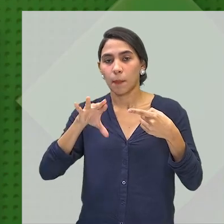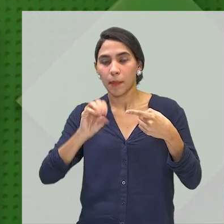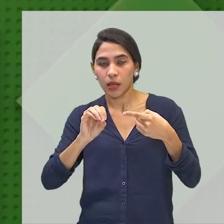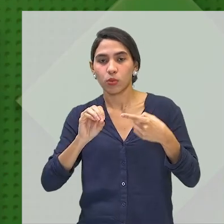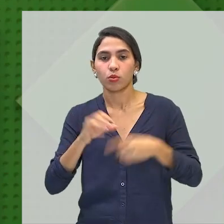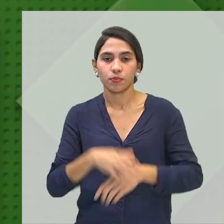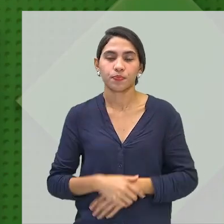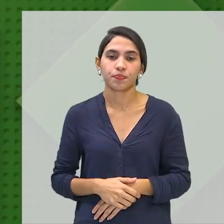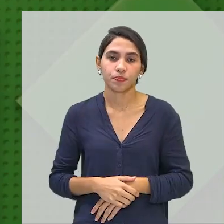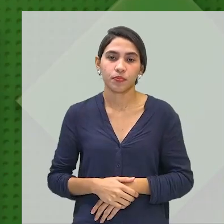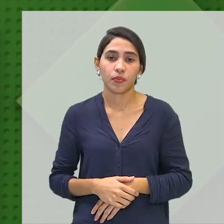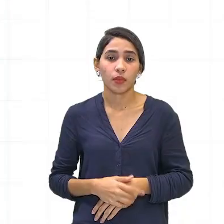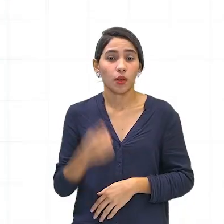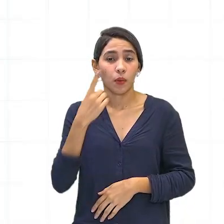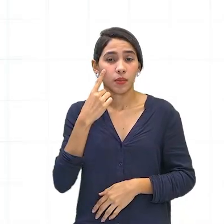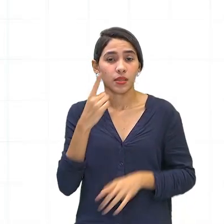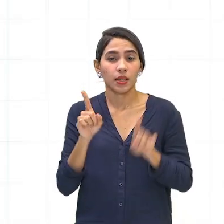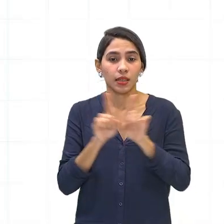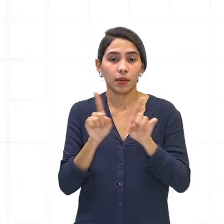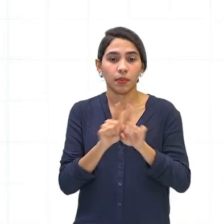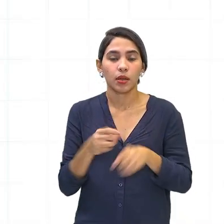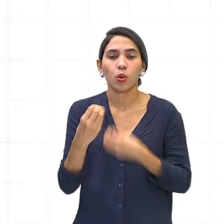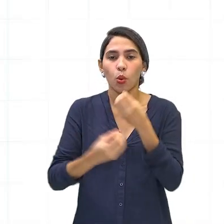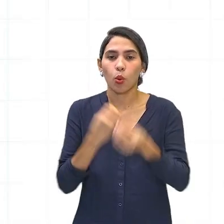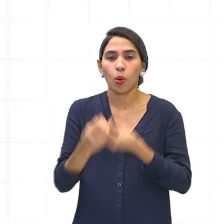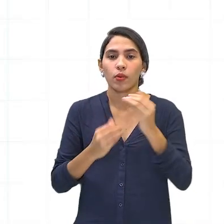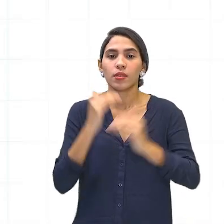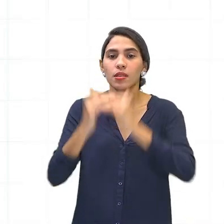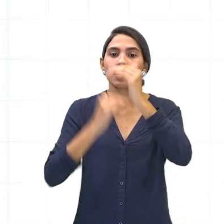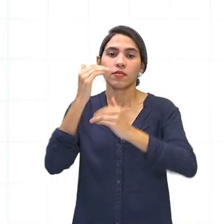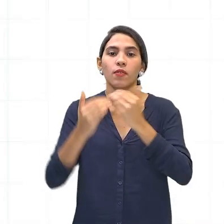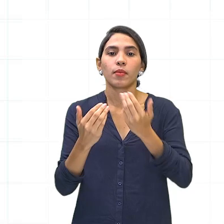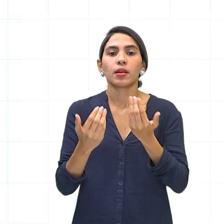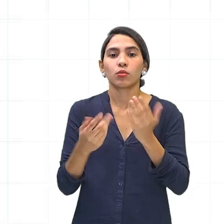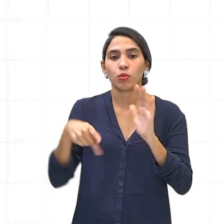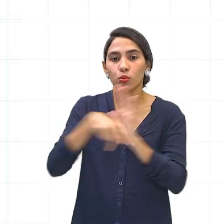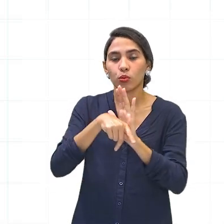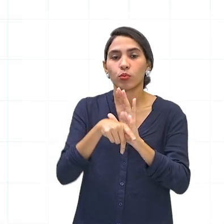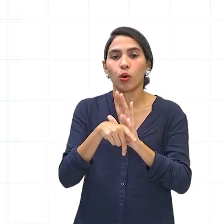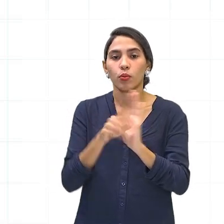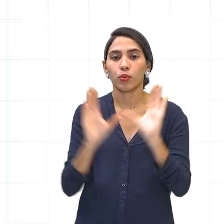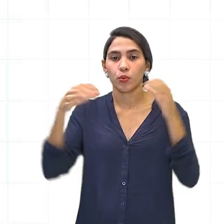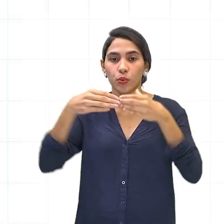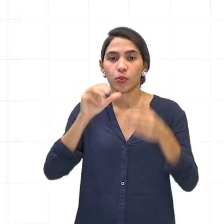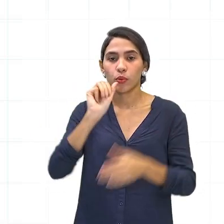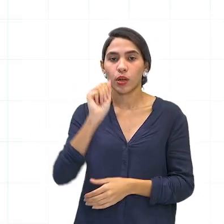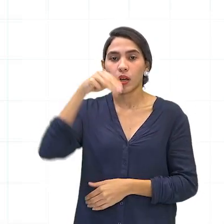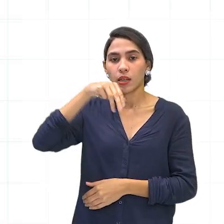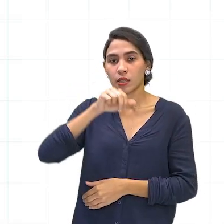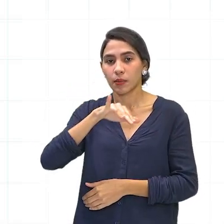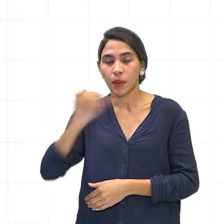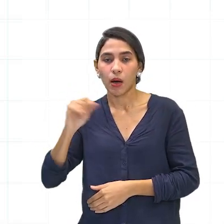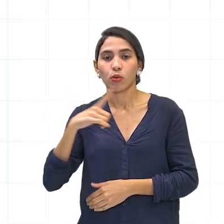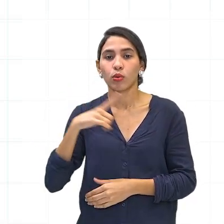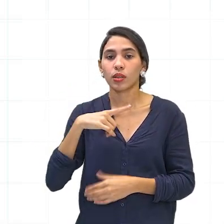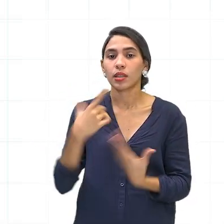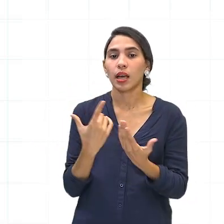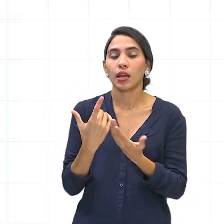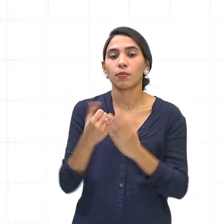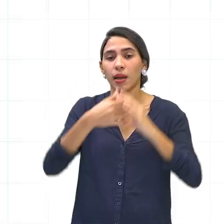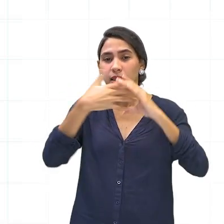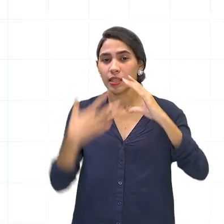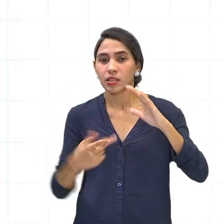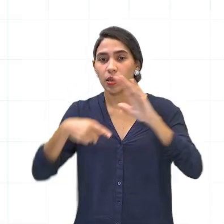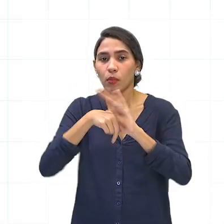observar. E vamos observar como se dá o desenvolvimento desses animais. Os animais passam por um ciclo de vida que